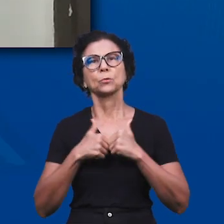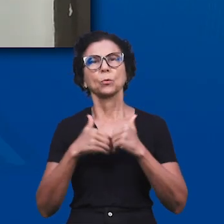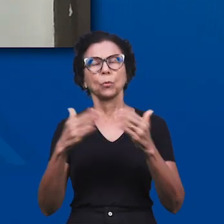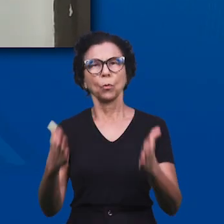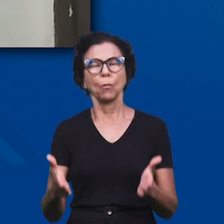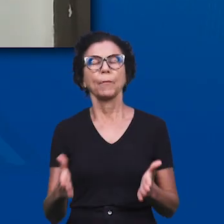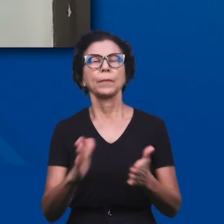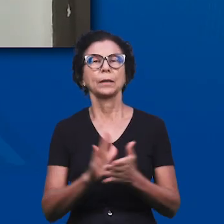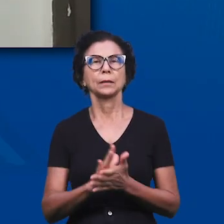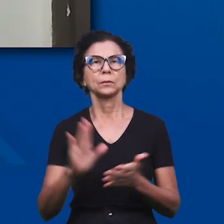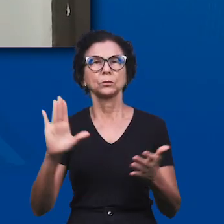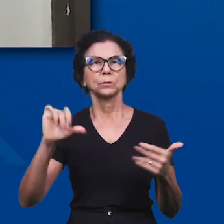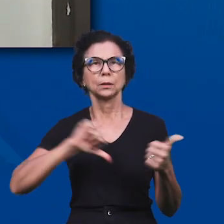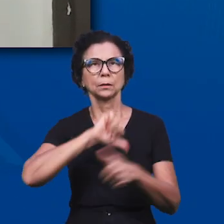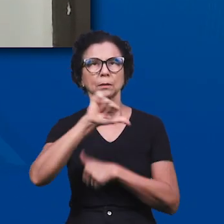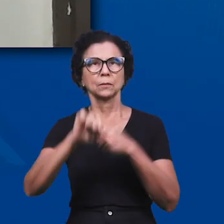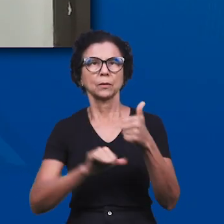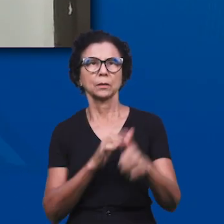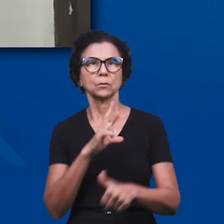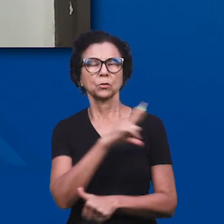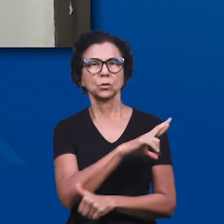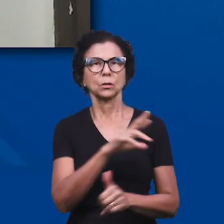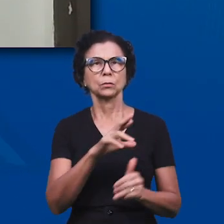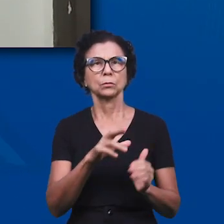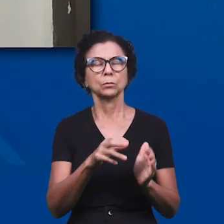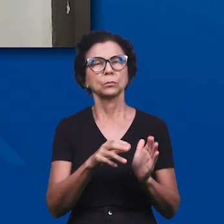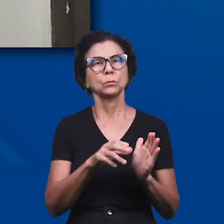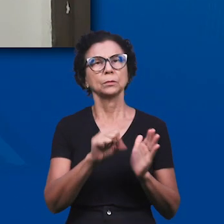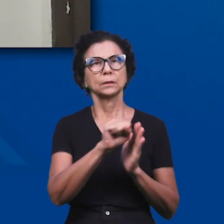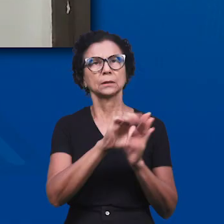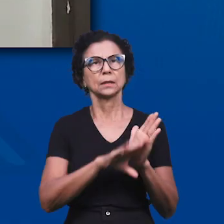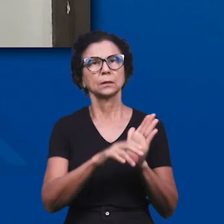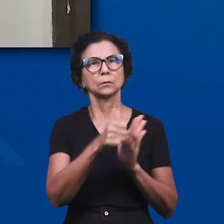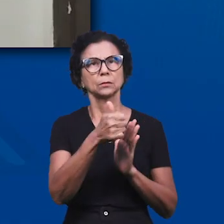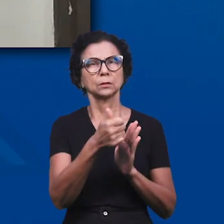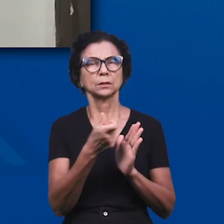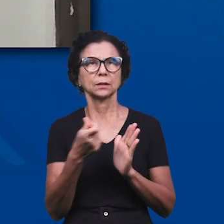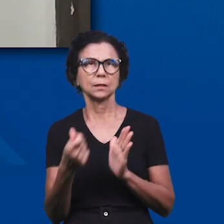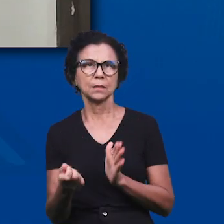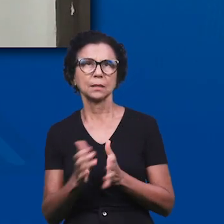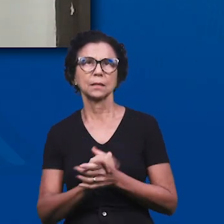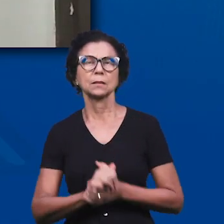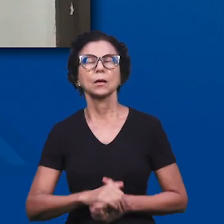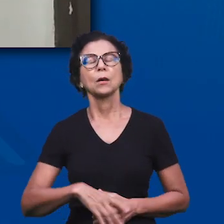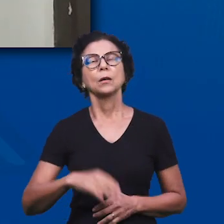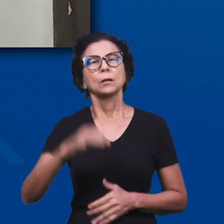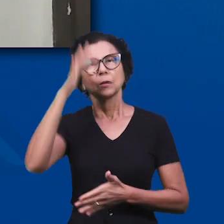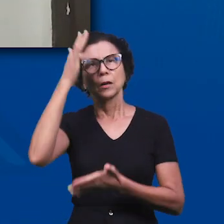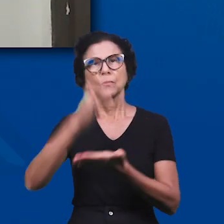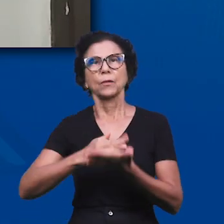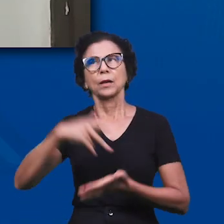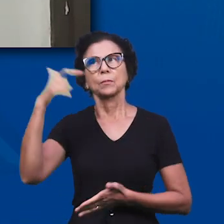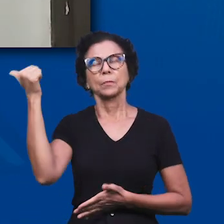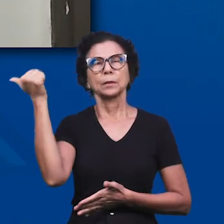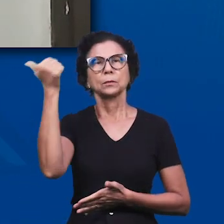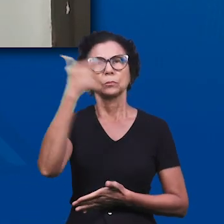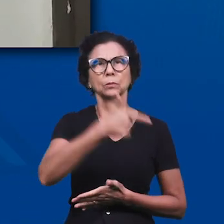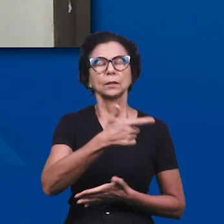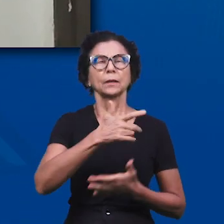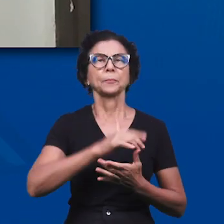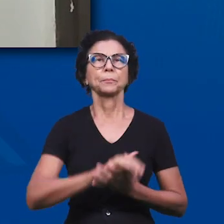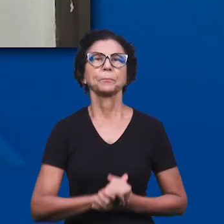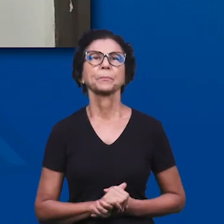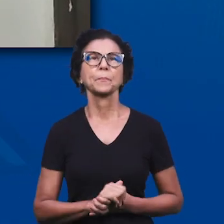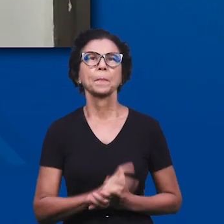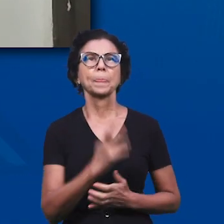a supremacia da fé sobre as obras, que tem a referência lá em Efésios capítulo 2, verso 8.